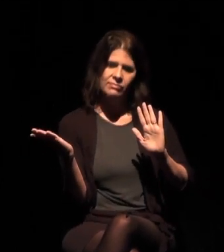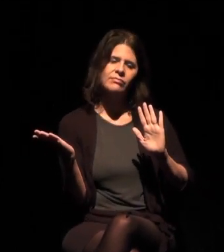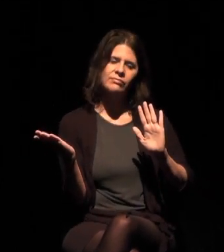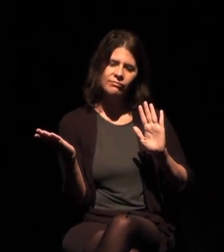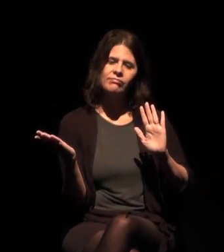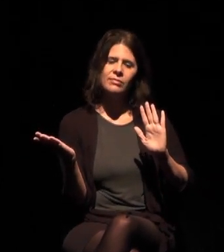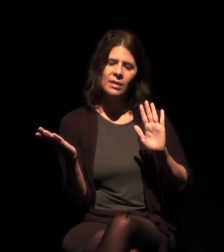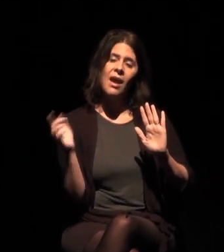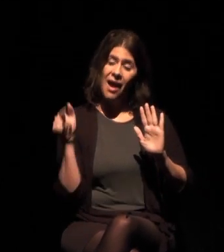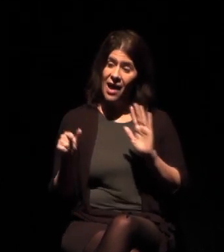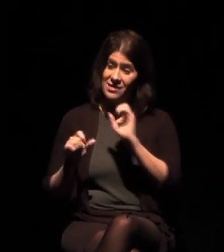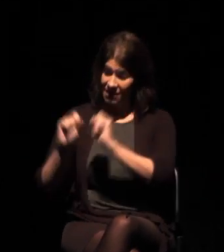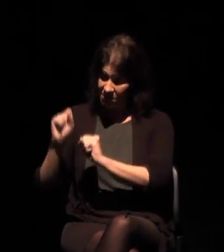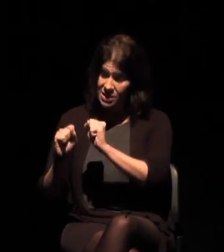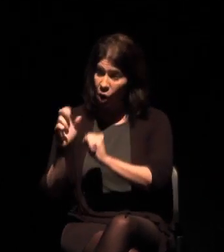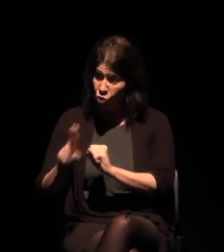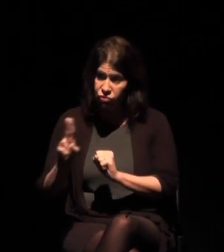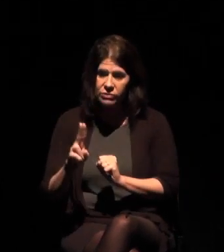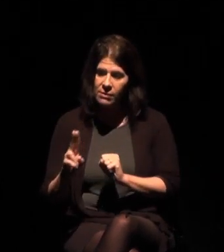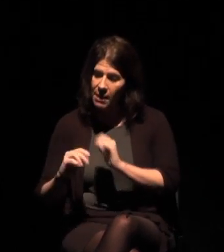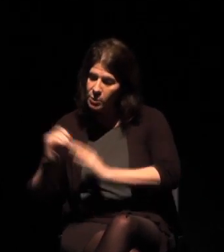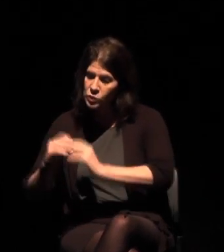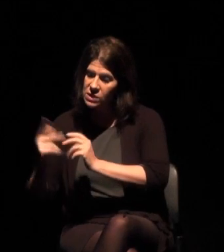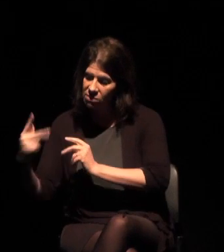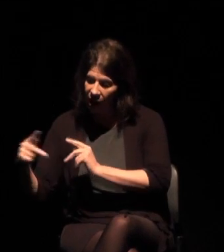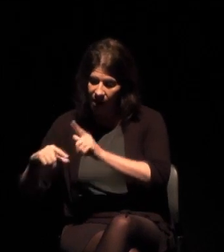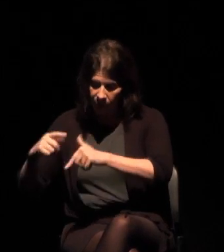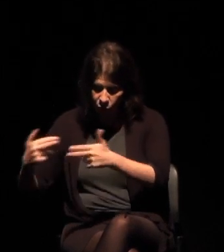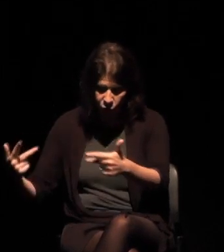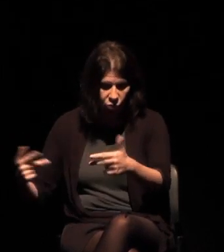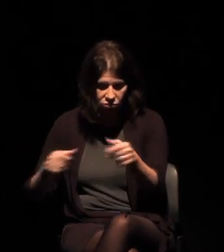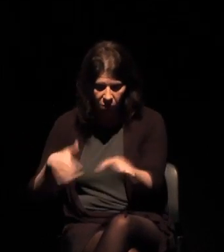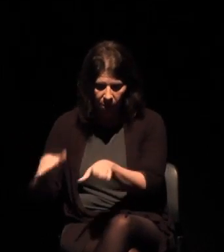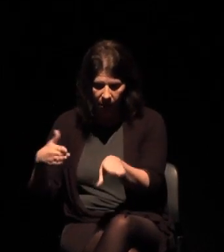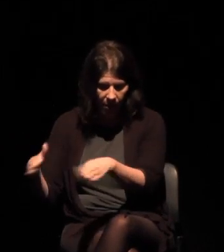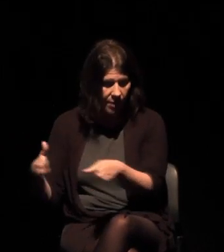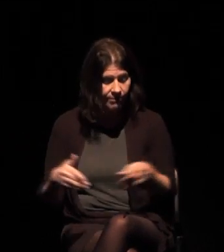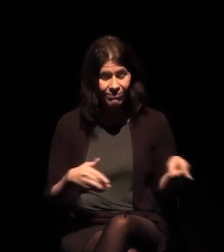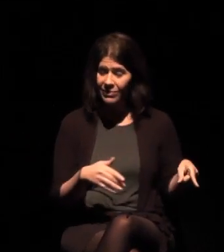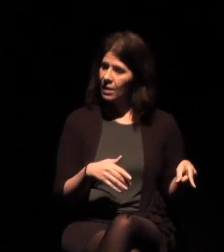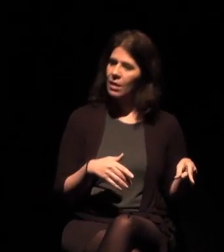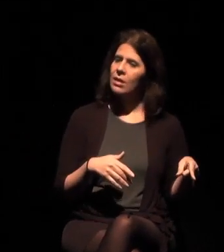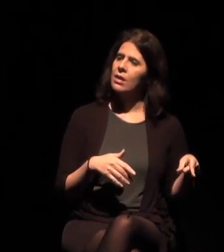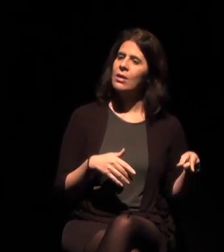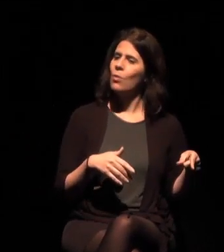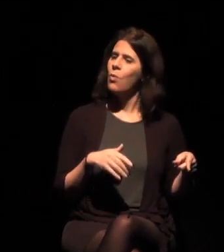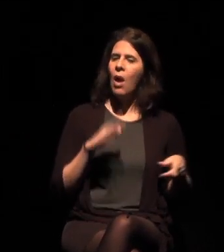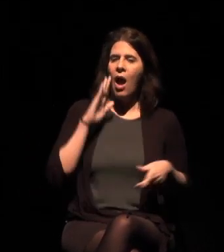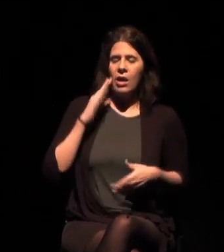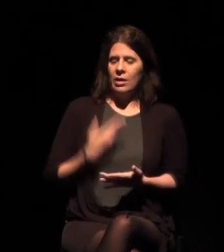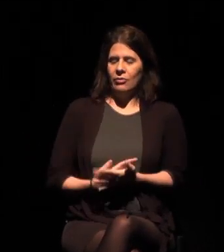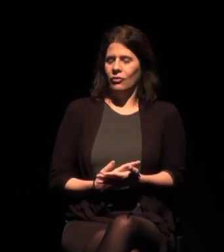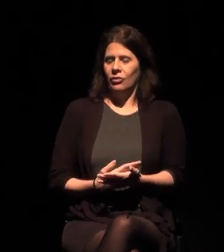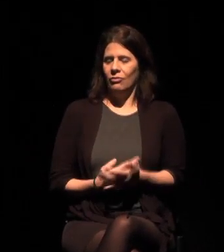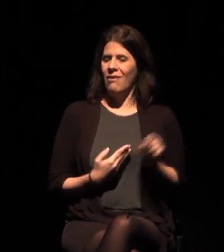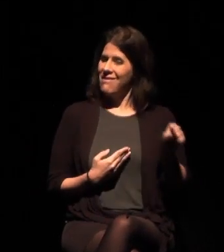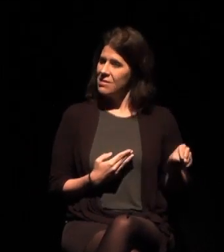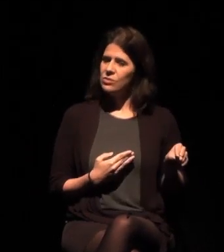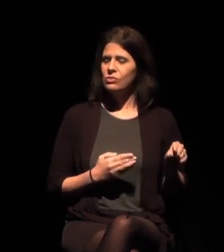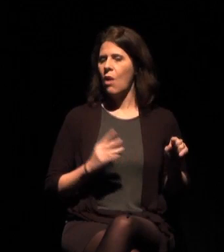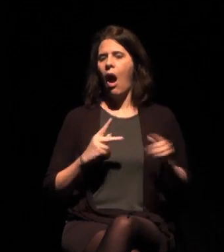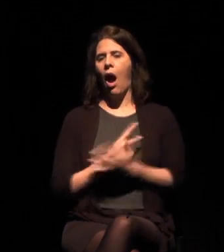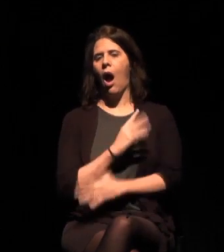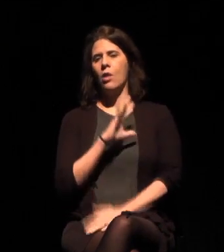pra produzir produtos é que lukaku que eu creio que isso não pode acontecer sai efetivamente uma